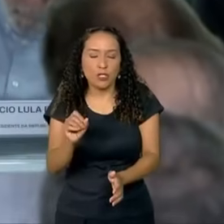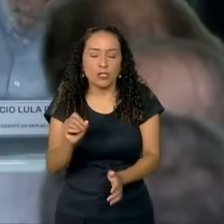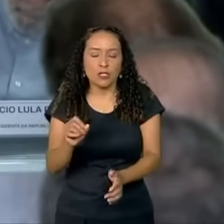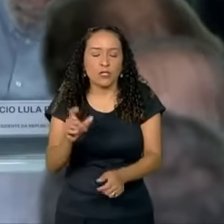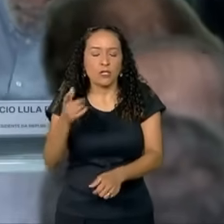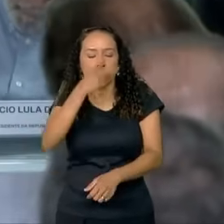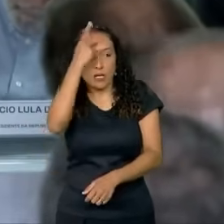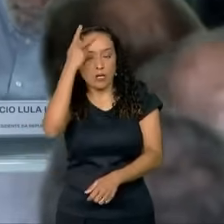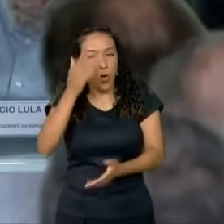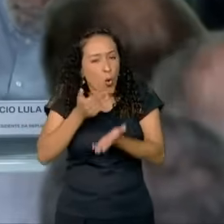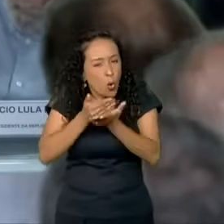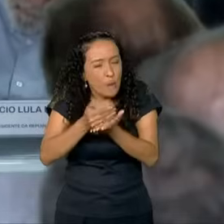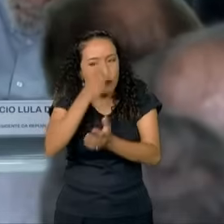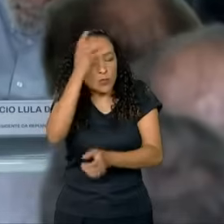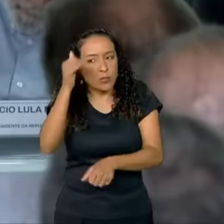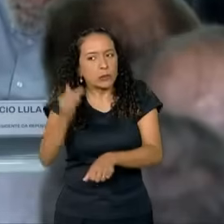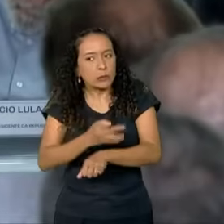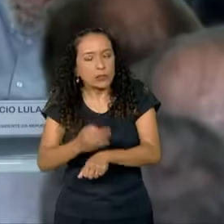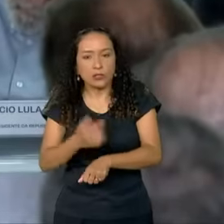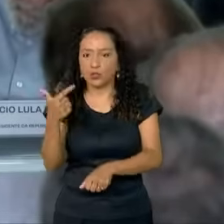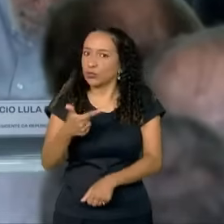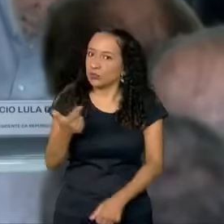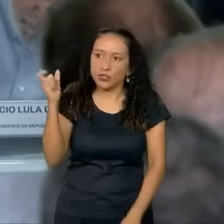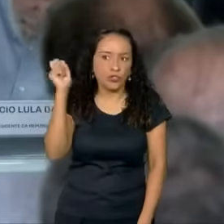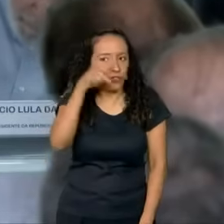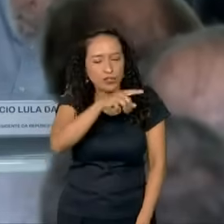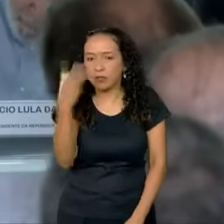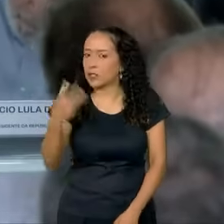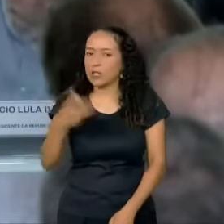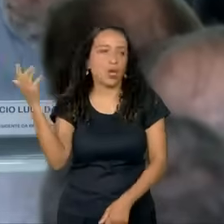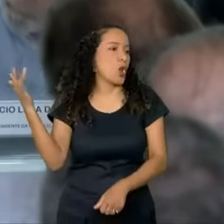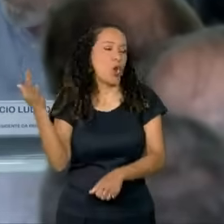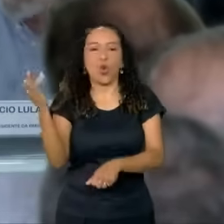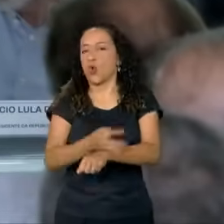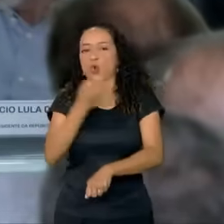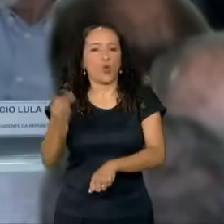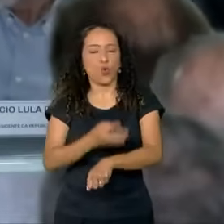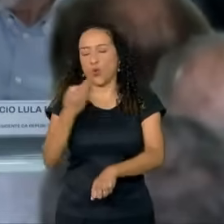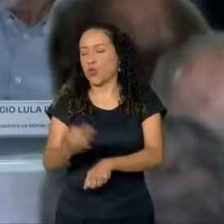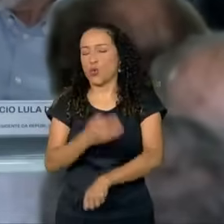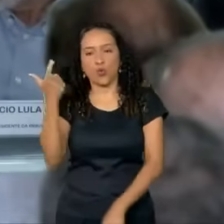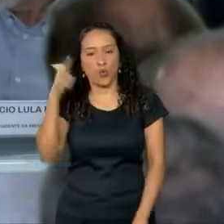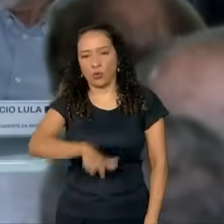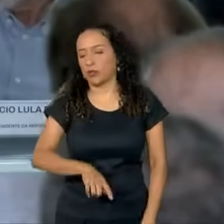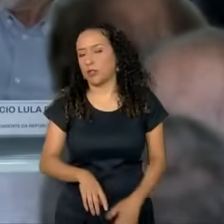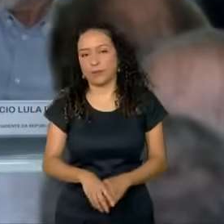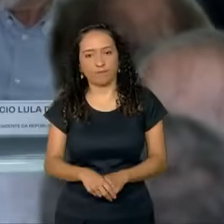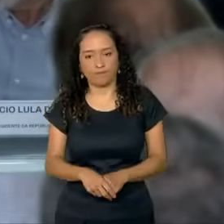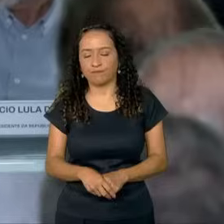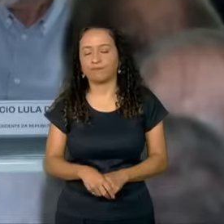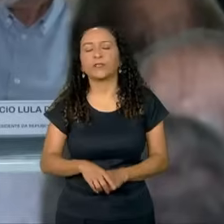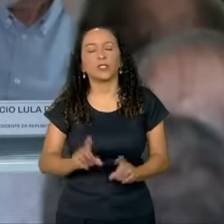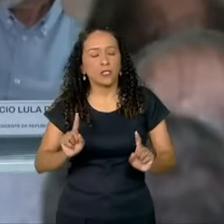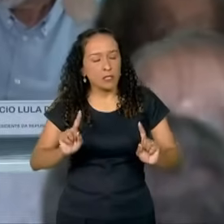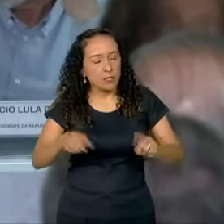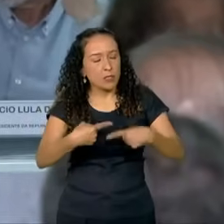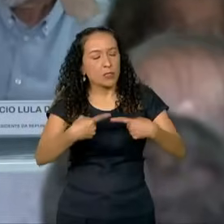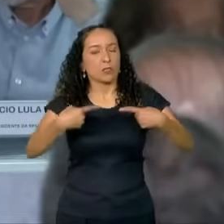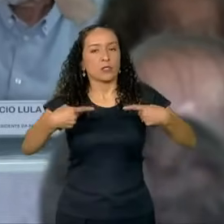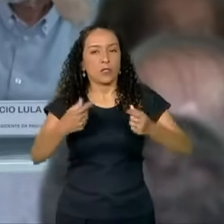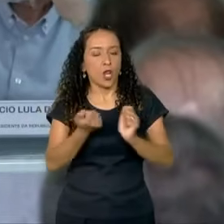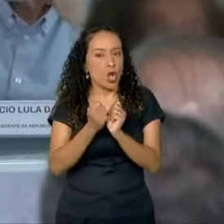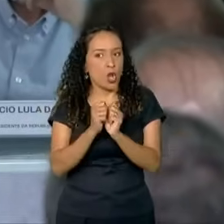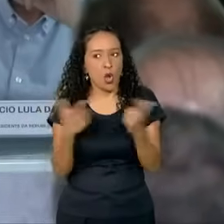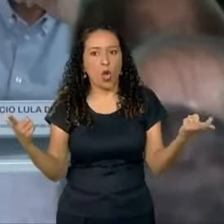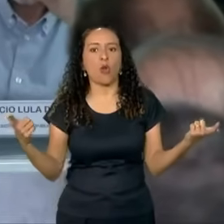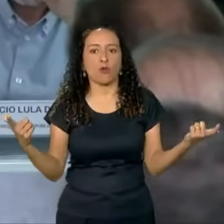no segundo já fica muito difícil, no terceiro já não conseguem mais conviver. Isso então tem desafios gigantescos aqui na